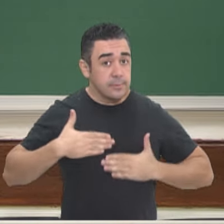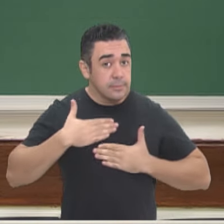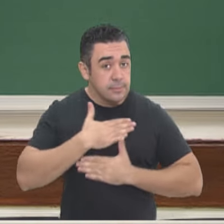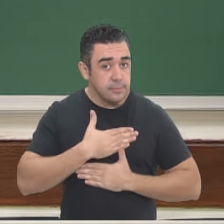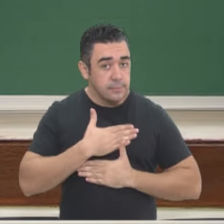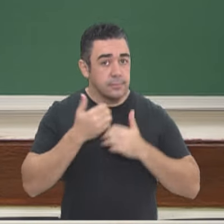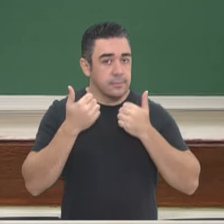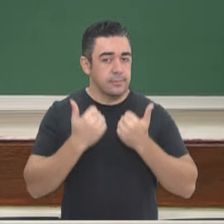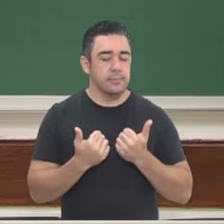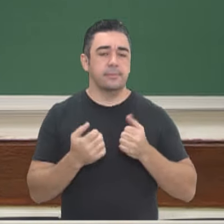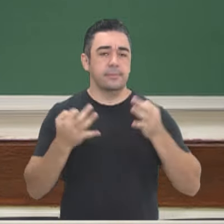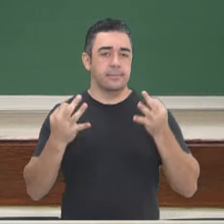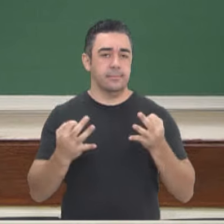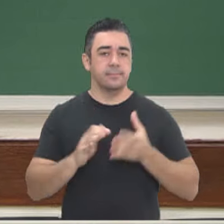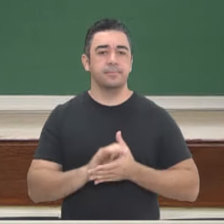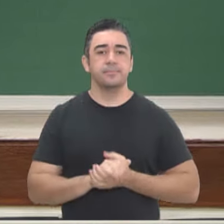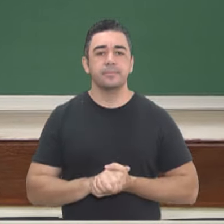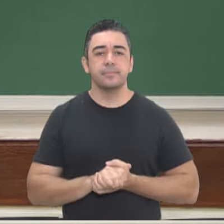falando, certo?